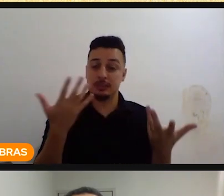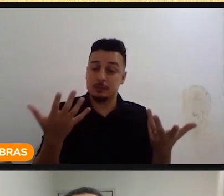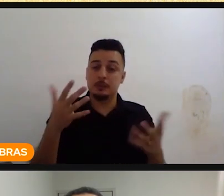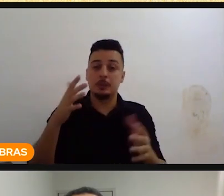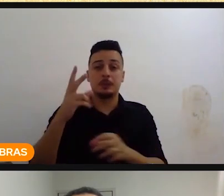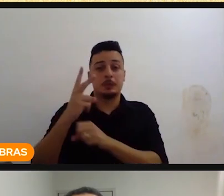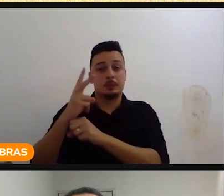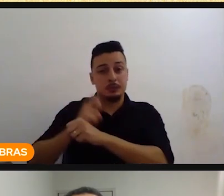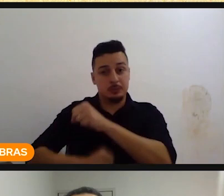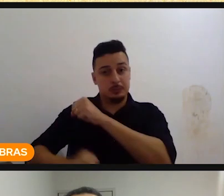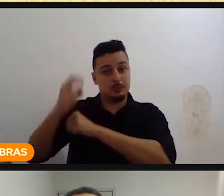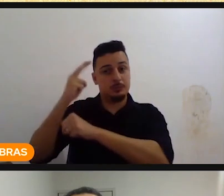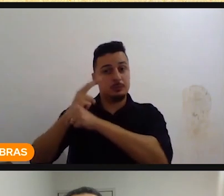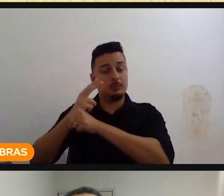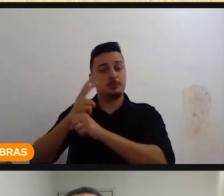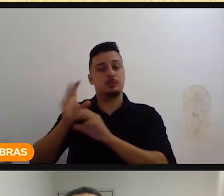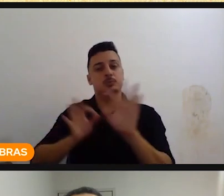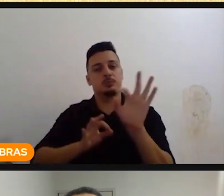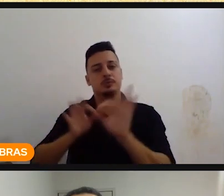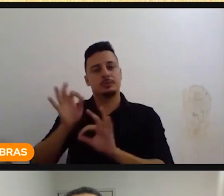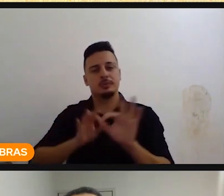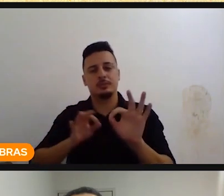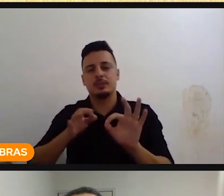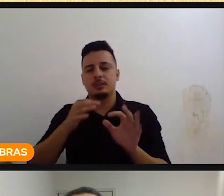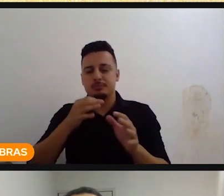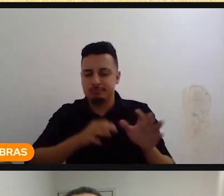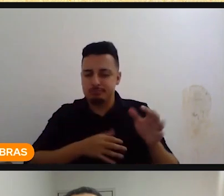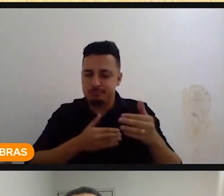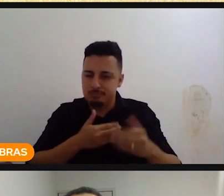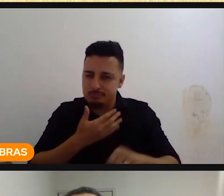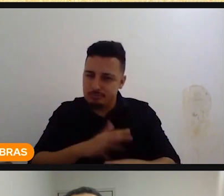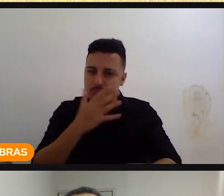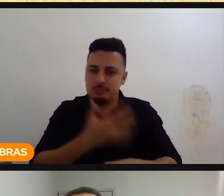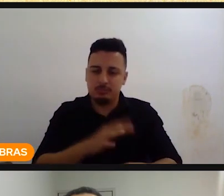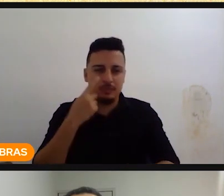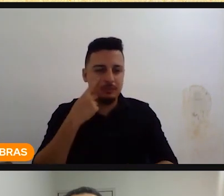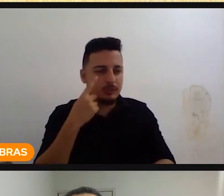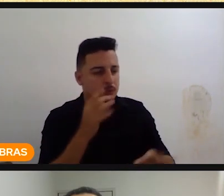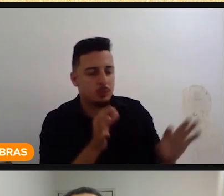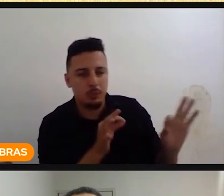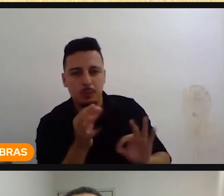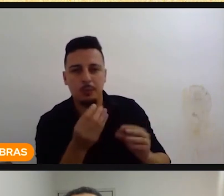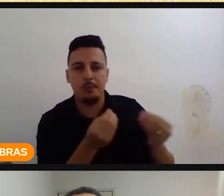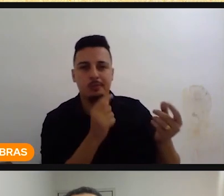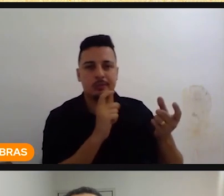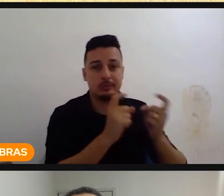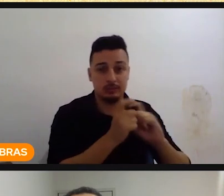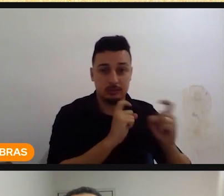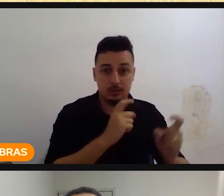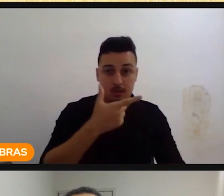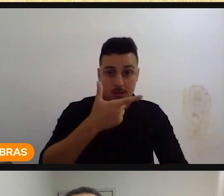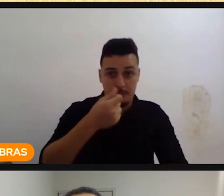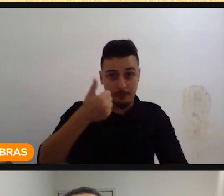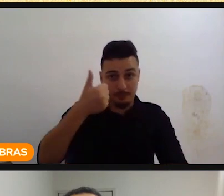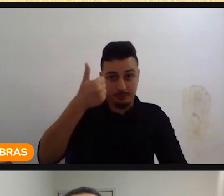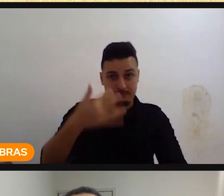desenvolvemos o projeto, e em 2014, então, nós começamos a buscar a viabilização do